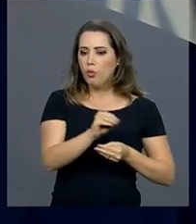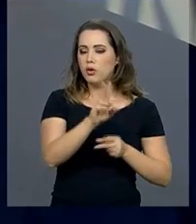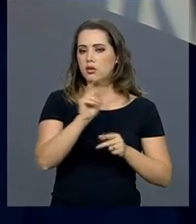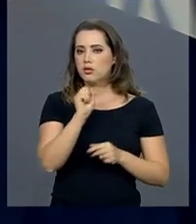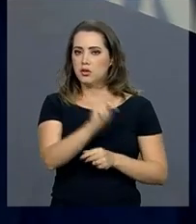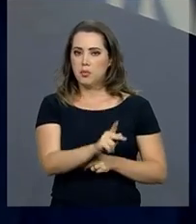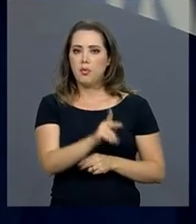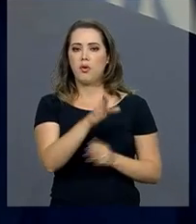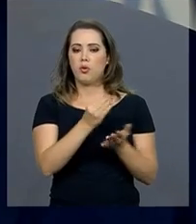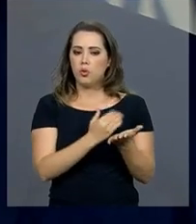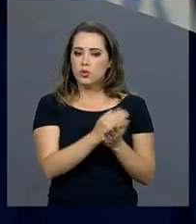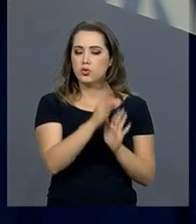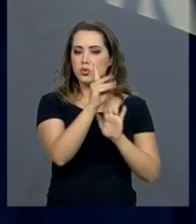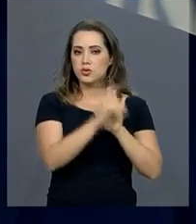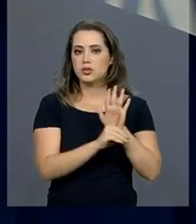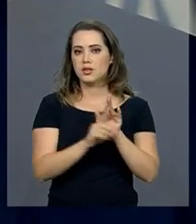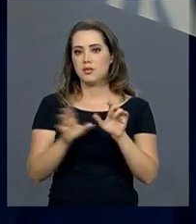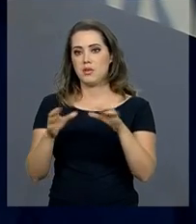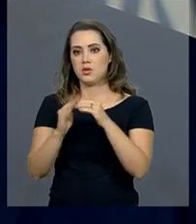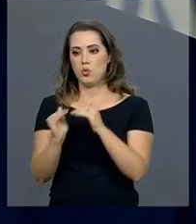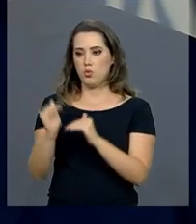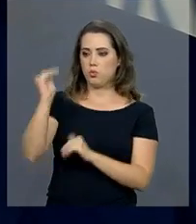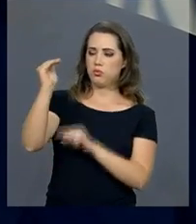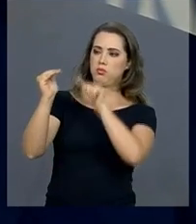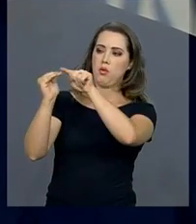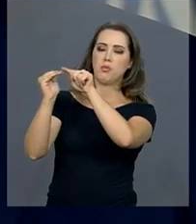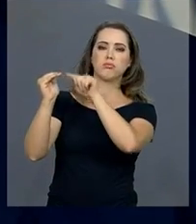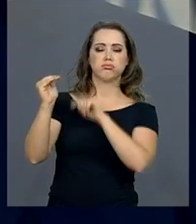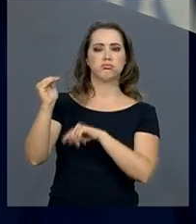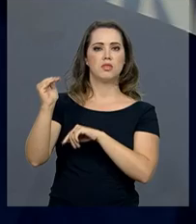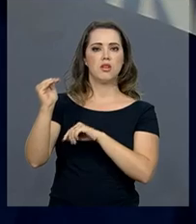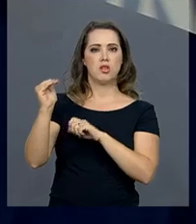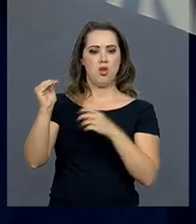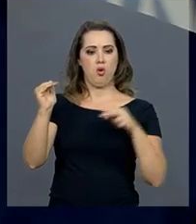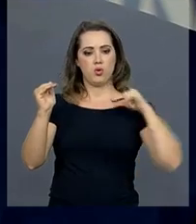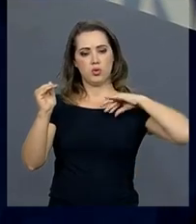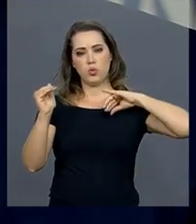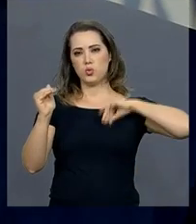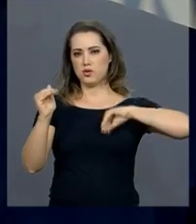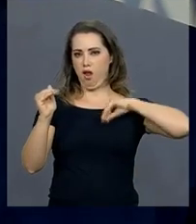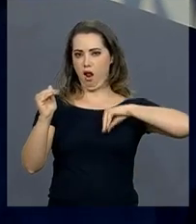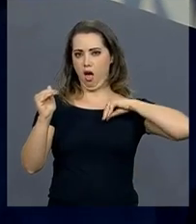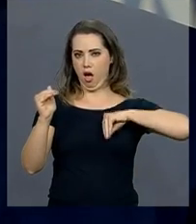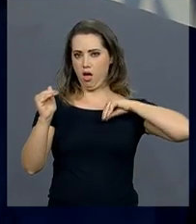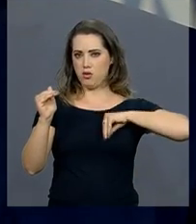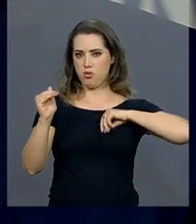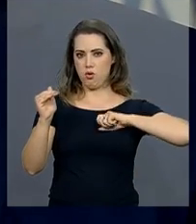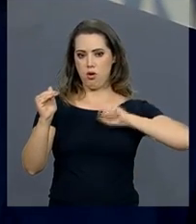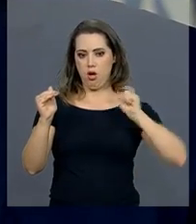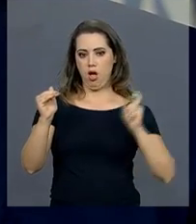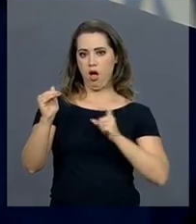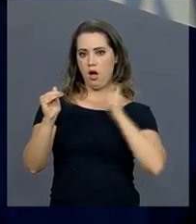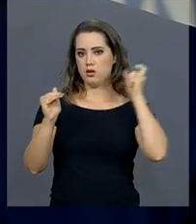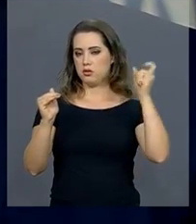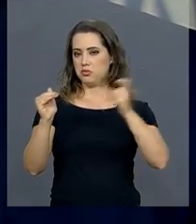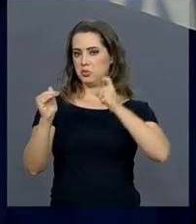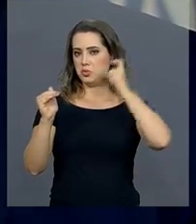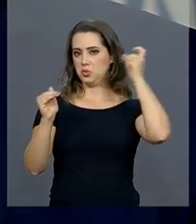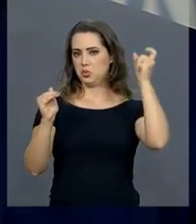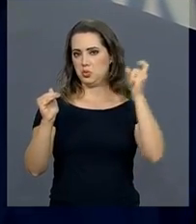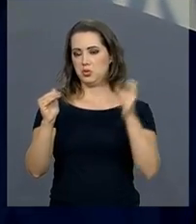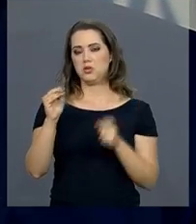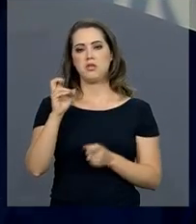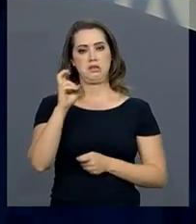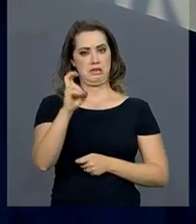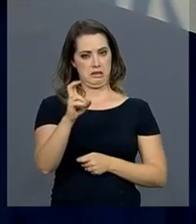direito de ninguém mas faz com que aqueles que ganham mais do que aquele teto do da do inss na que cinco